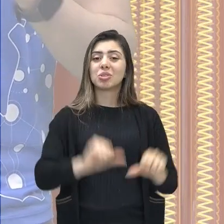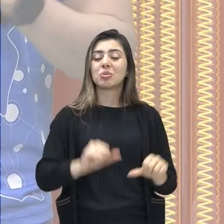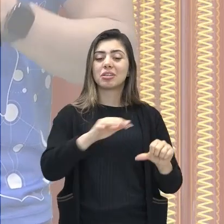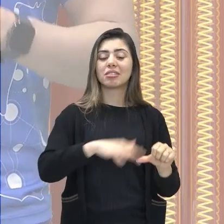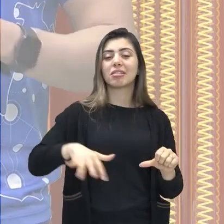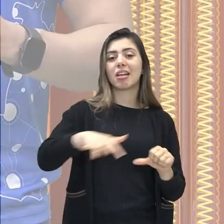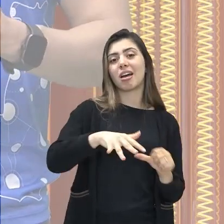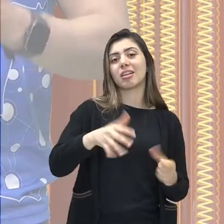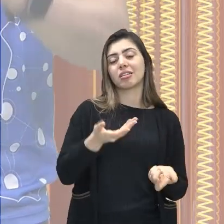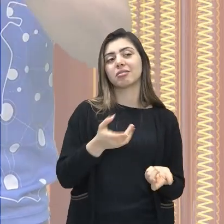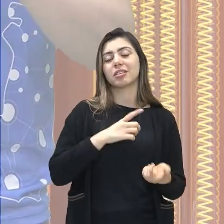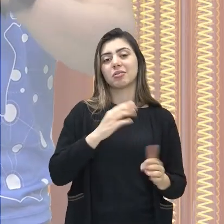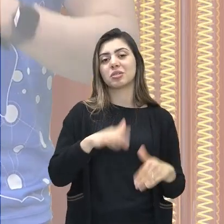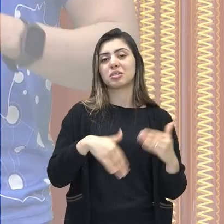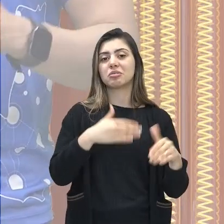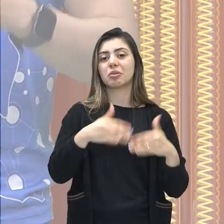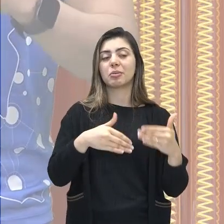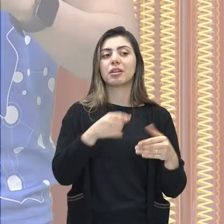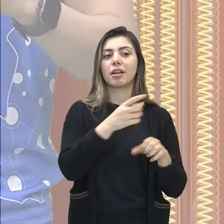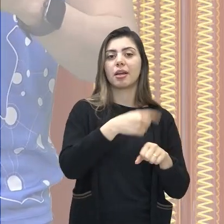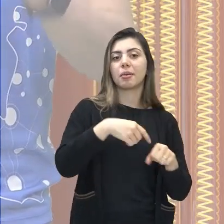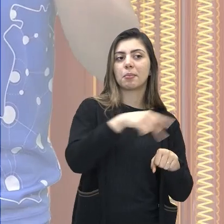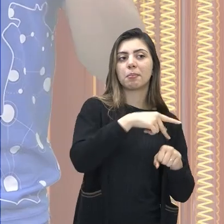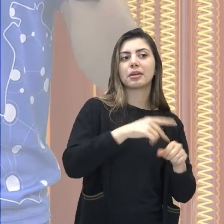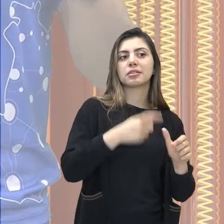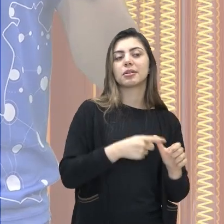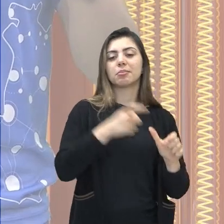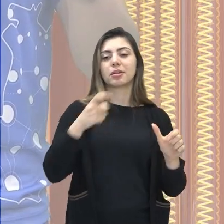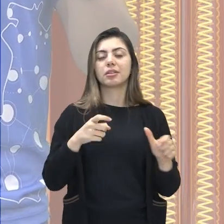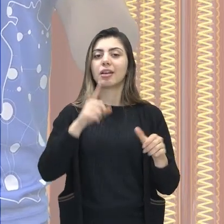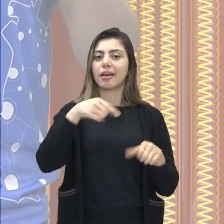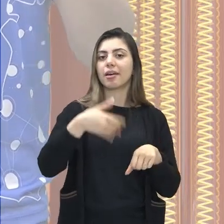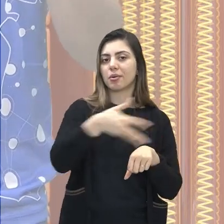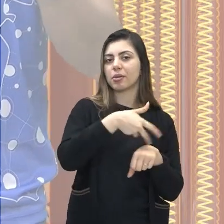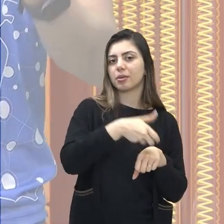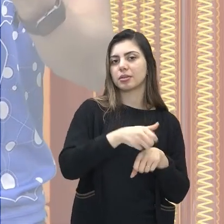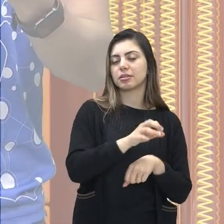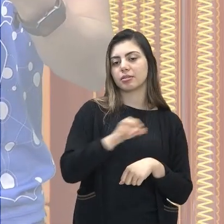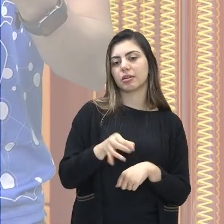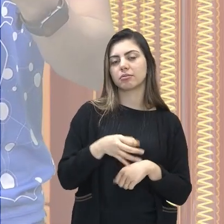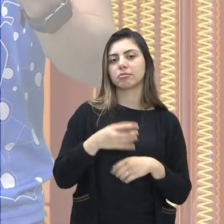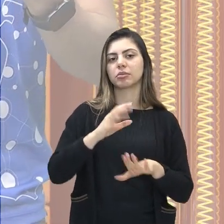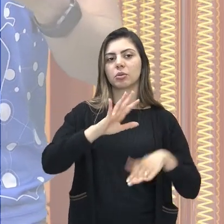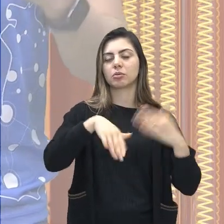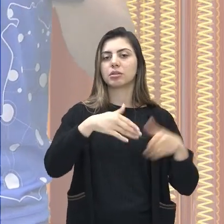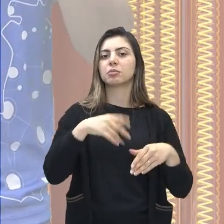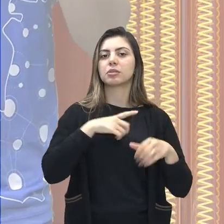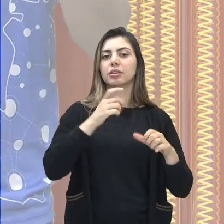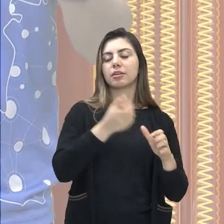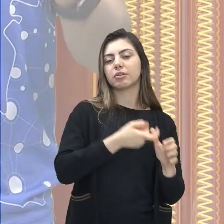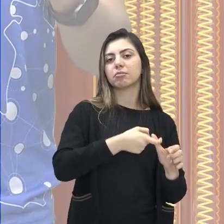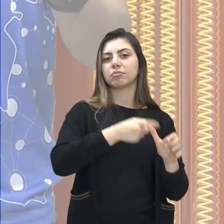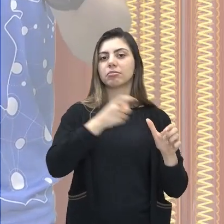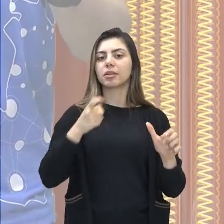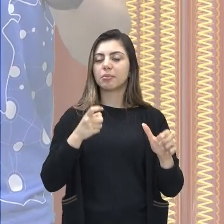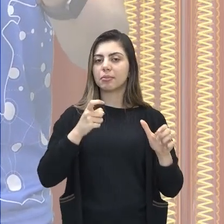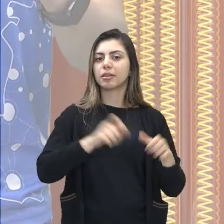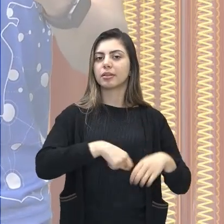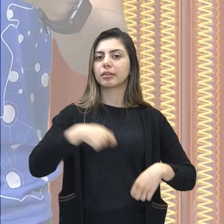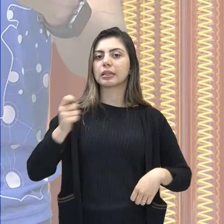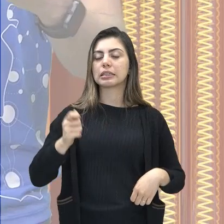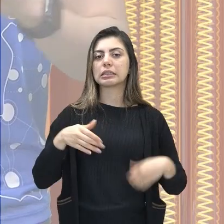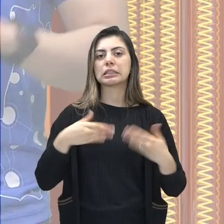desenvolvimento dos países que se tornaram independentes posteriormente, que são essas colônias, tá? Que se tornaram independentes e ficaram ali com